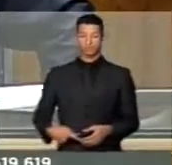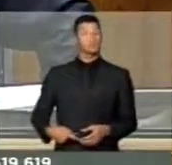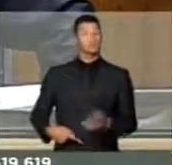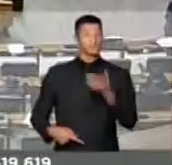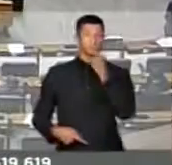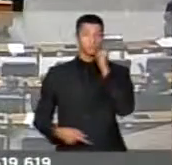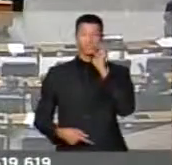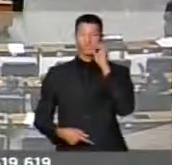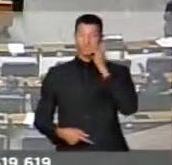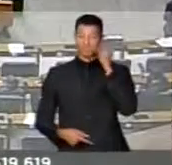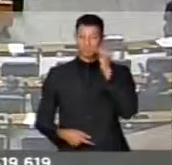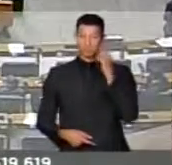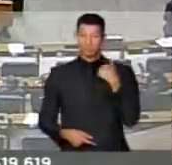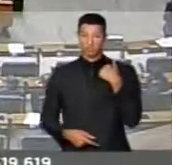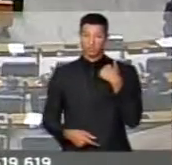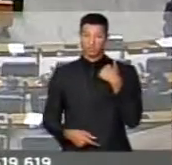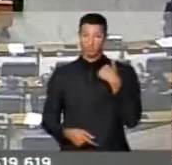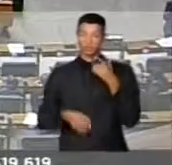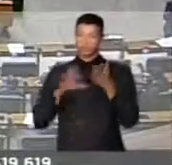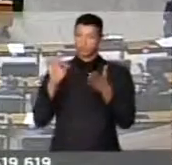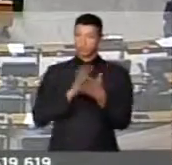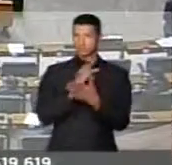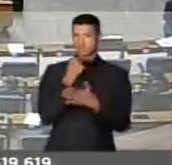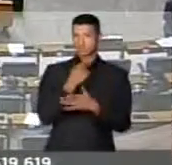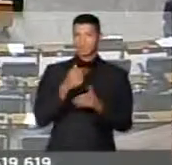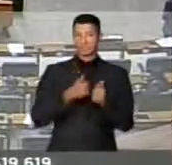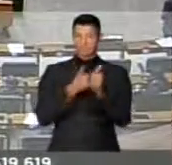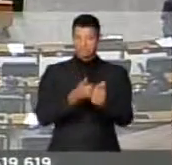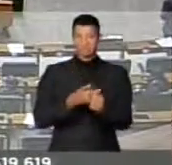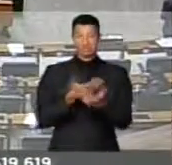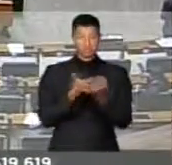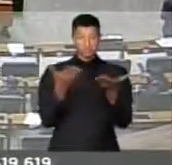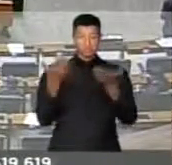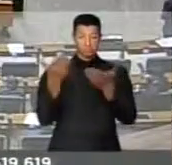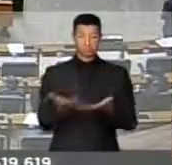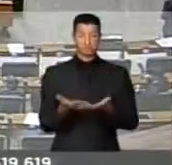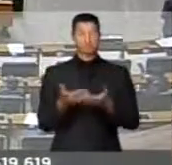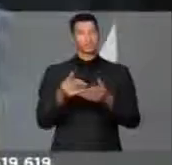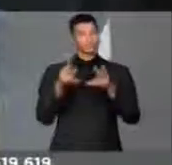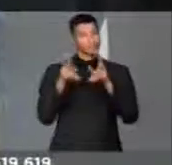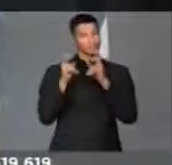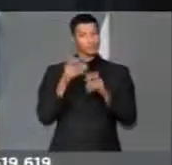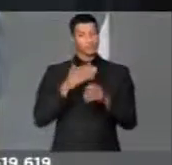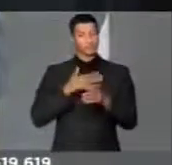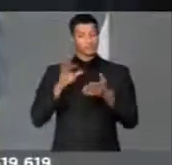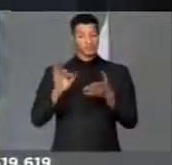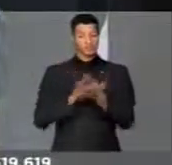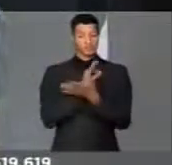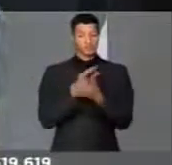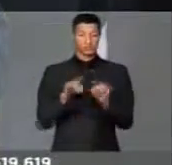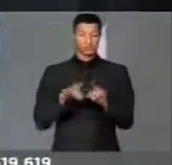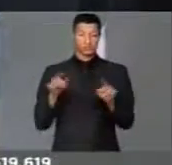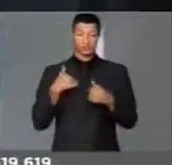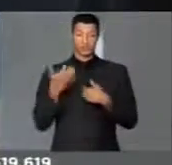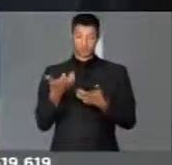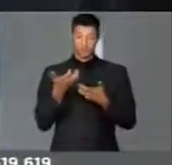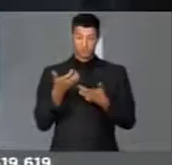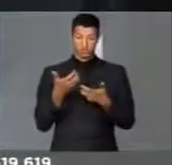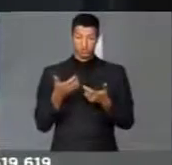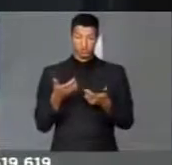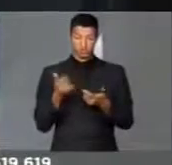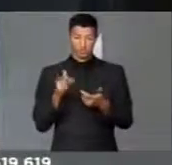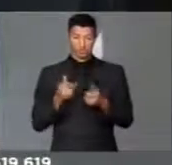senhores deputados estava escrito para encaminhar uma excelência e não observou a minha inscrição as eu quero aqui